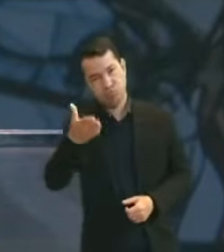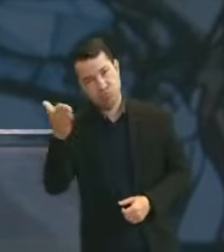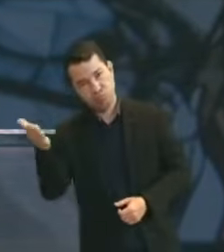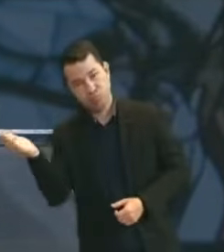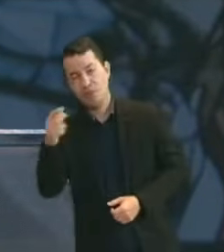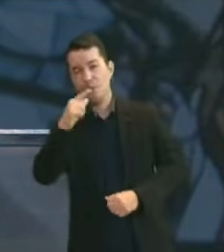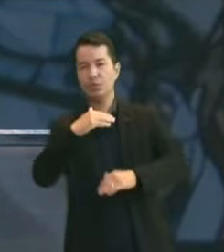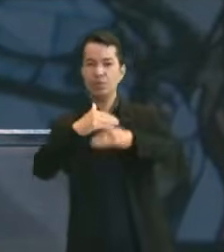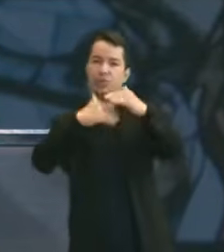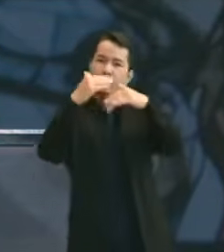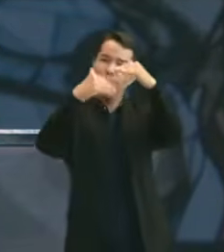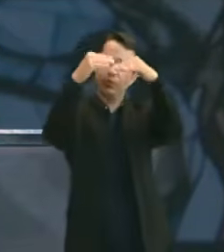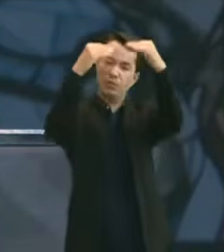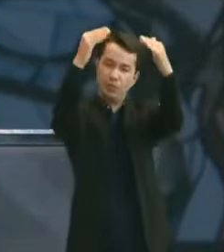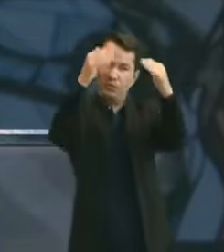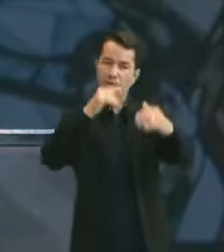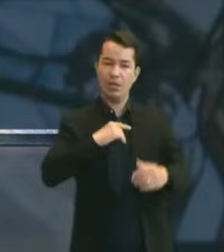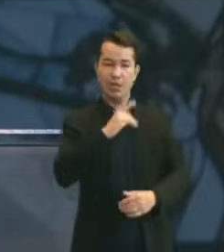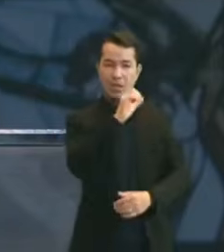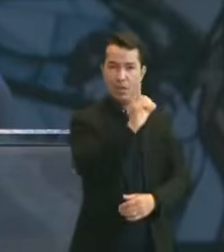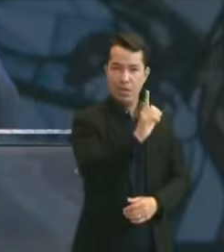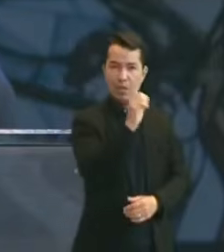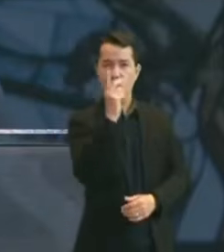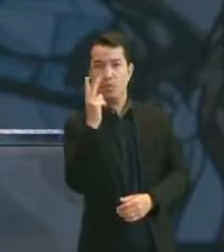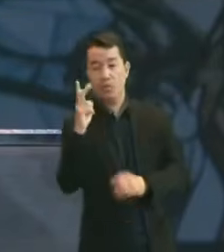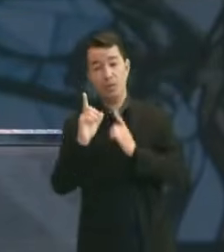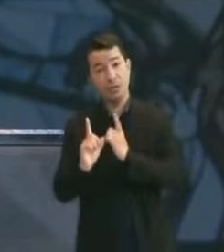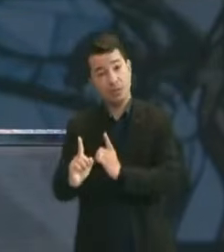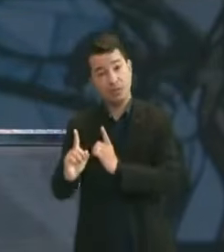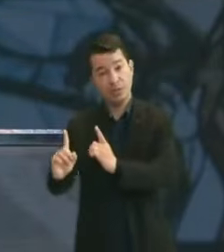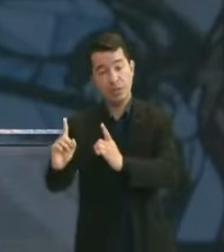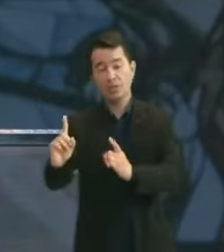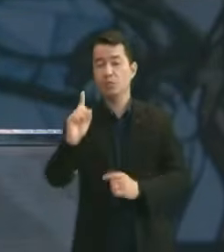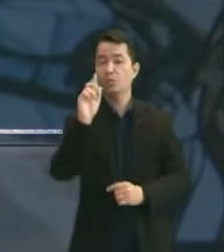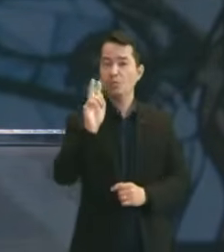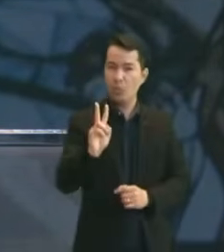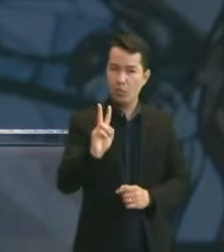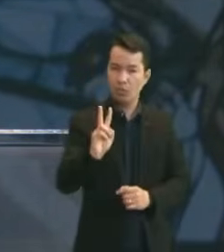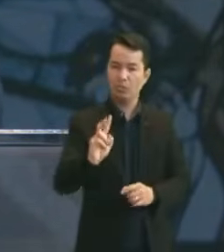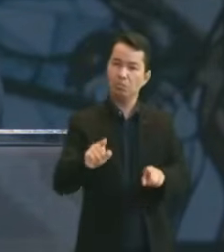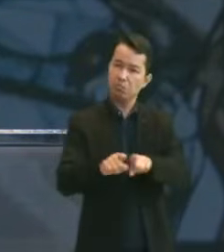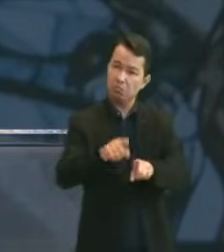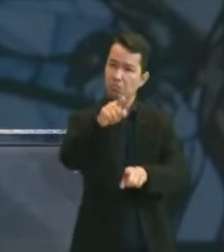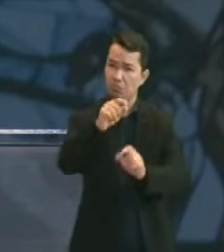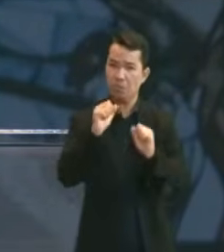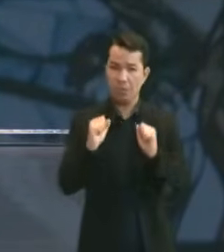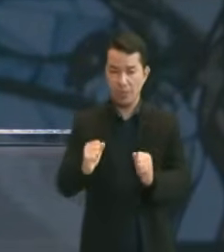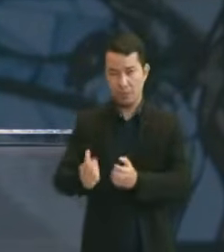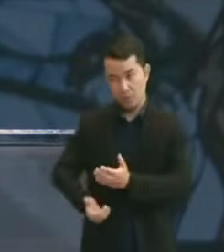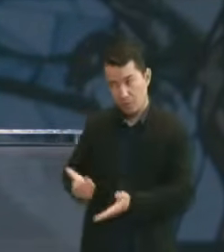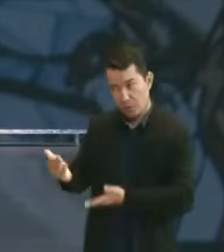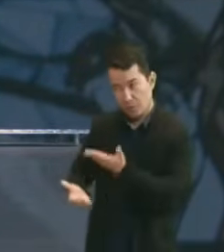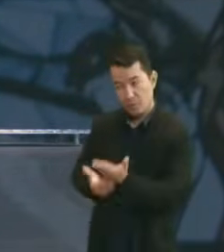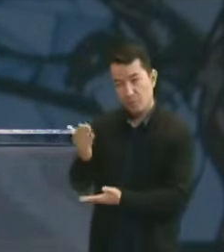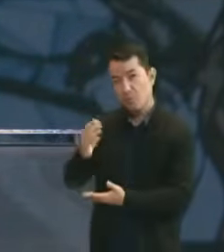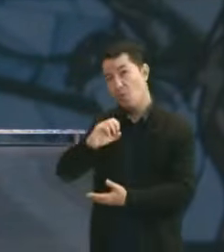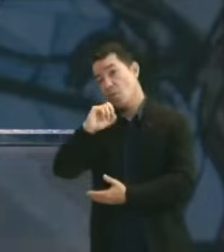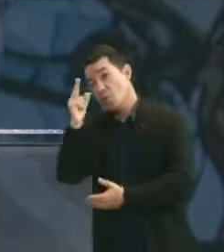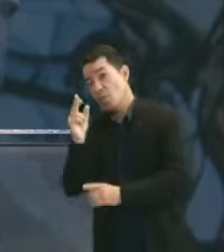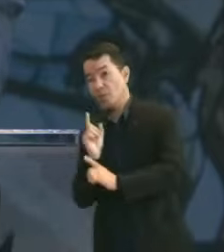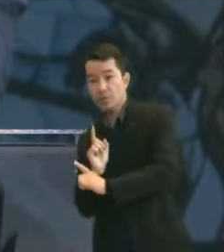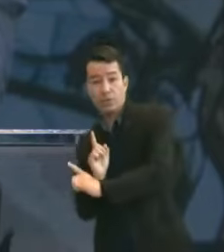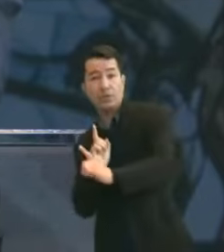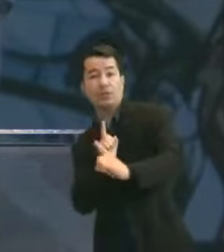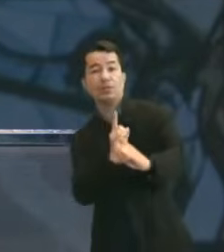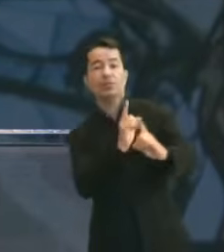crescendo. E você vai para o discipulado 2, onde nós vamos te preparar a servir a Deus na igreja local e discipular outras pessoas. Nós chamamos